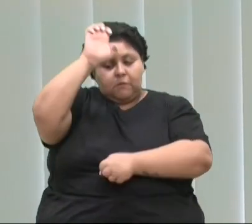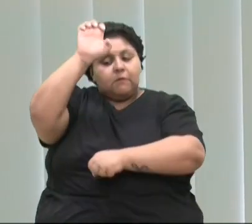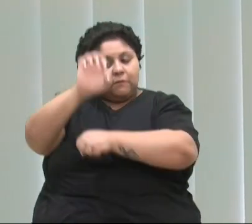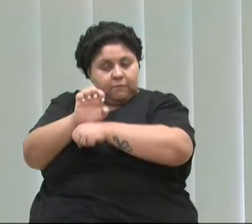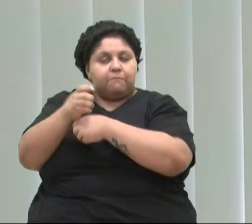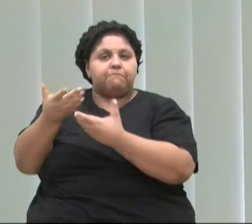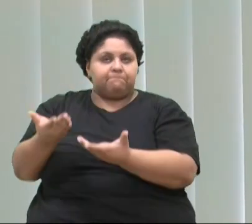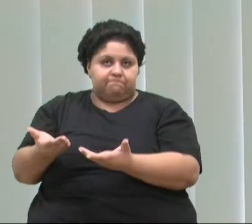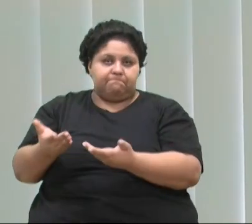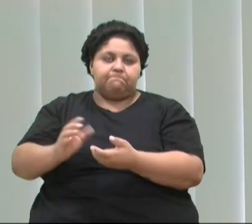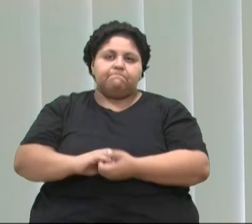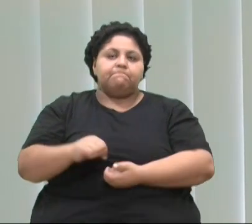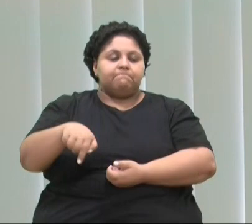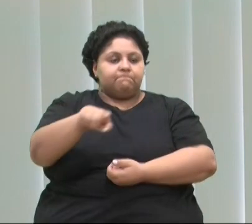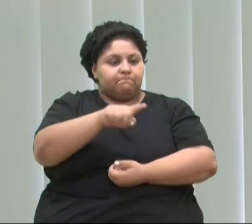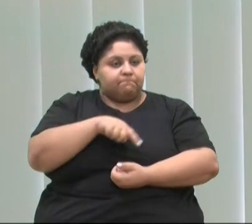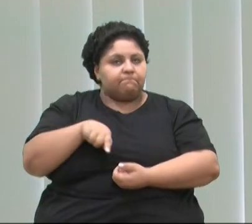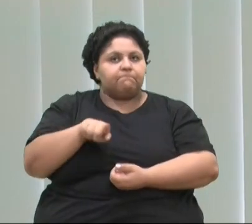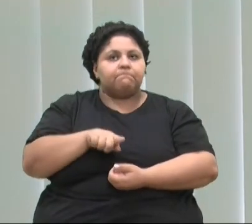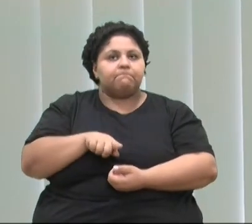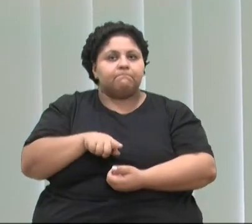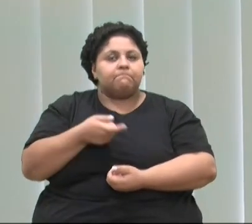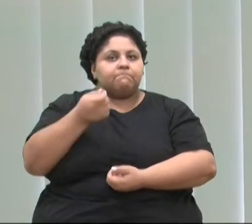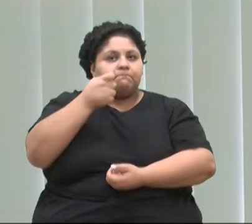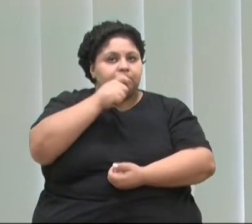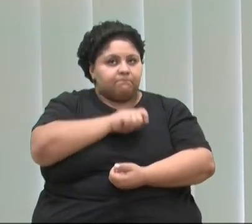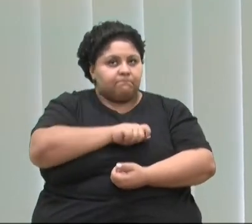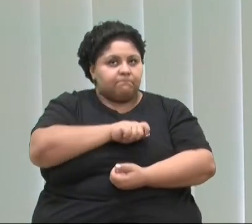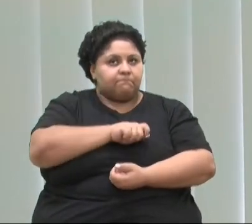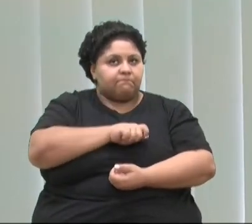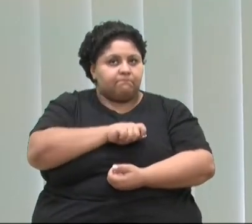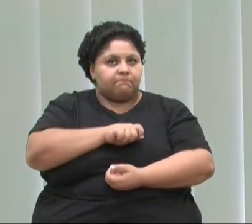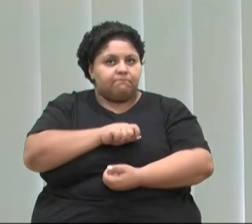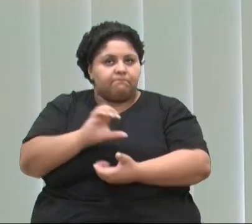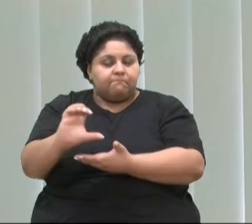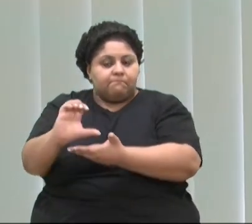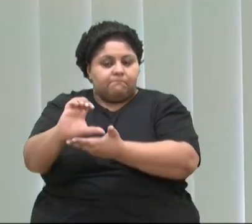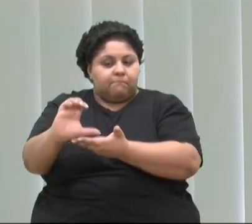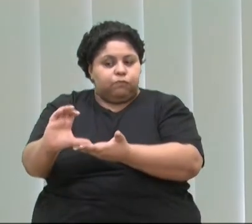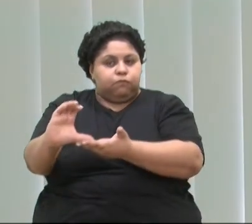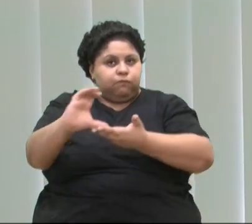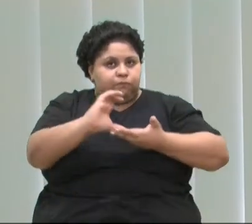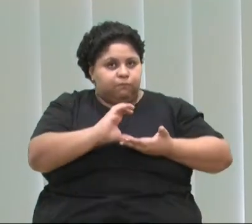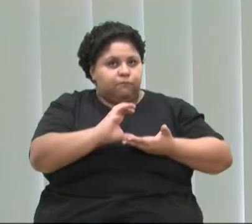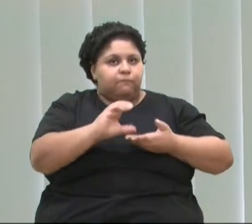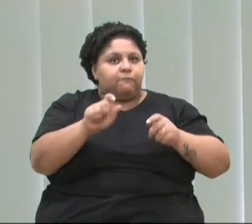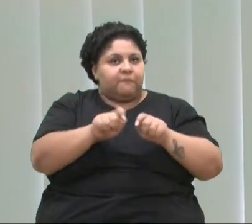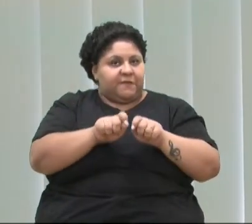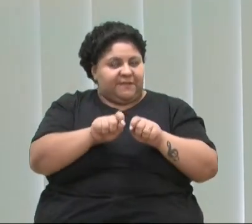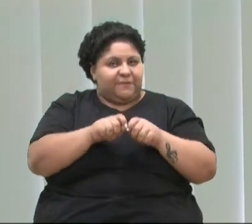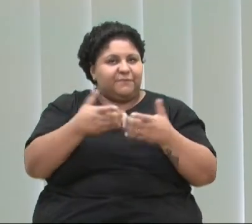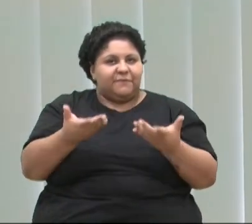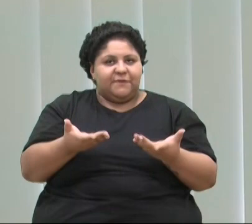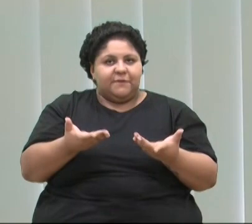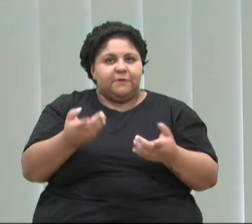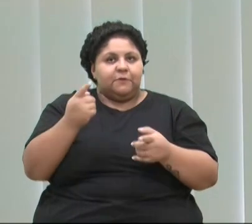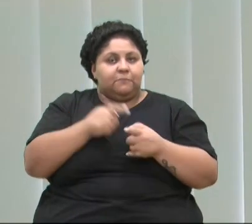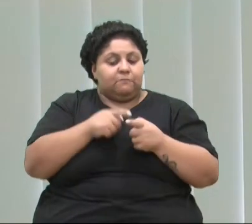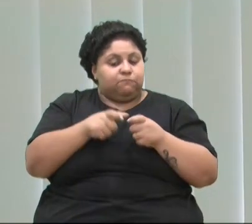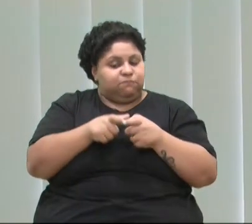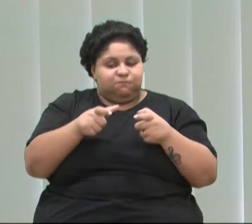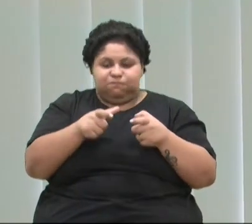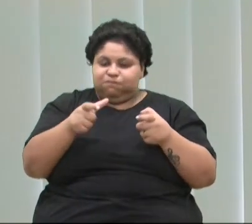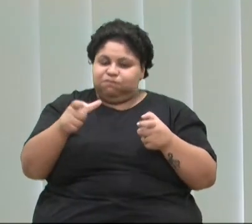do Estado, e a gente vai precisar que esse aporte de recursos seja feito, porque, senão, a ampliação não